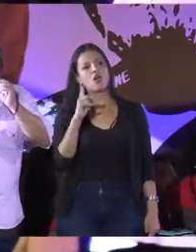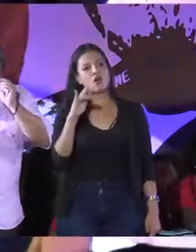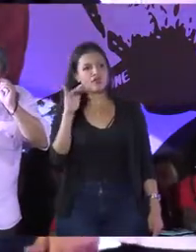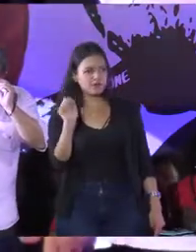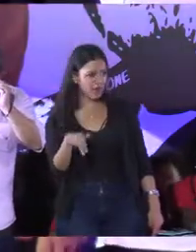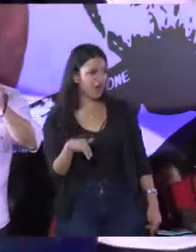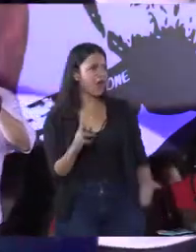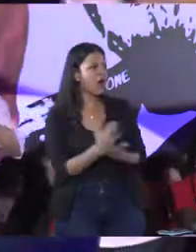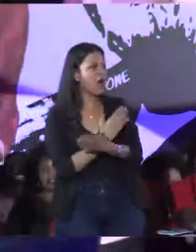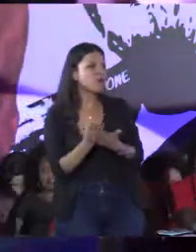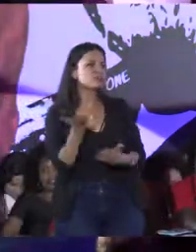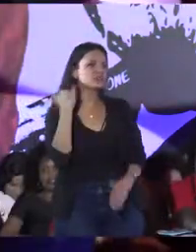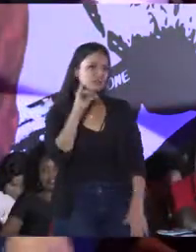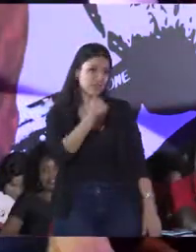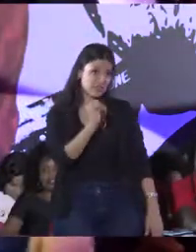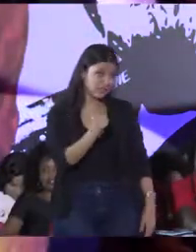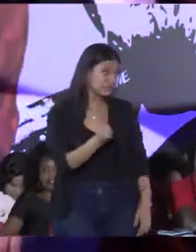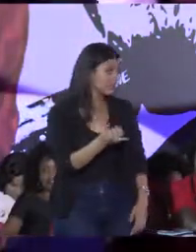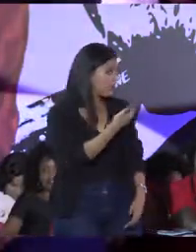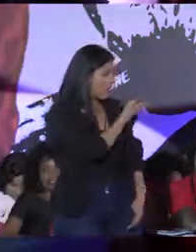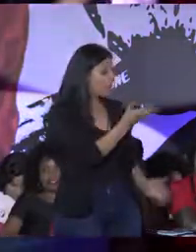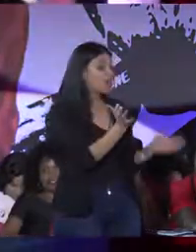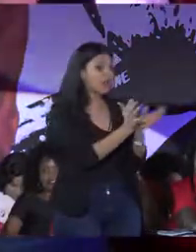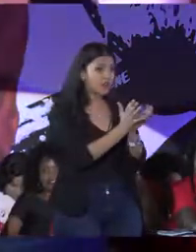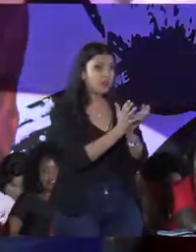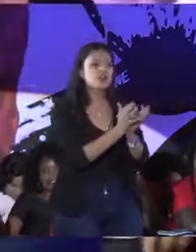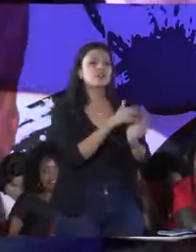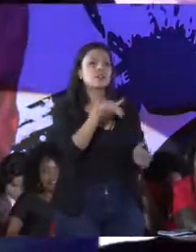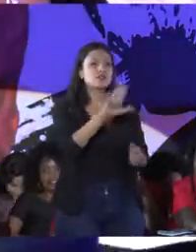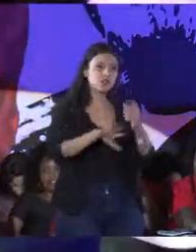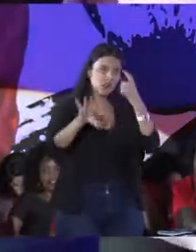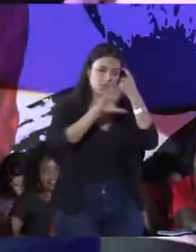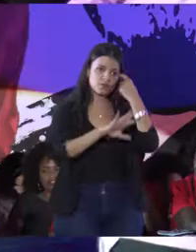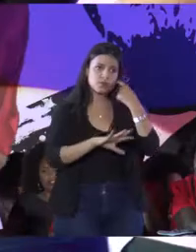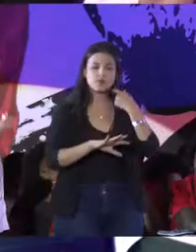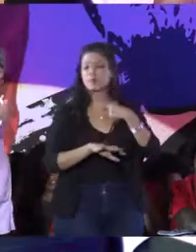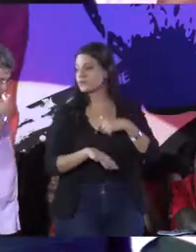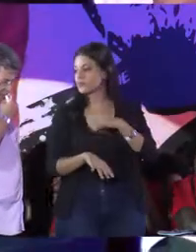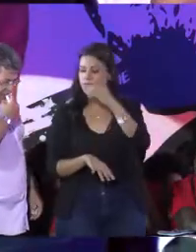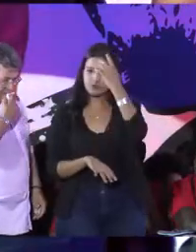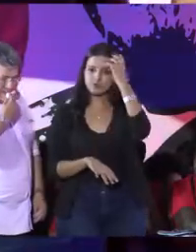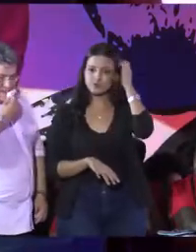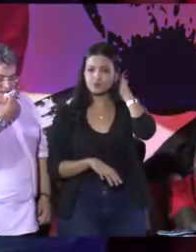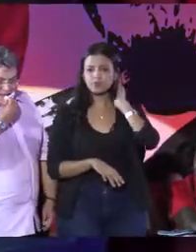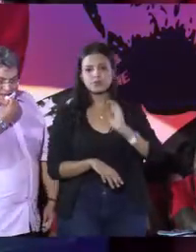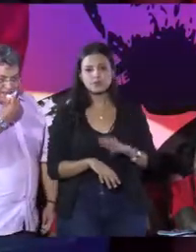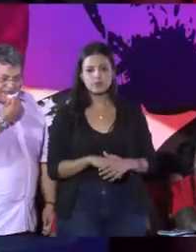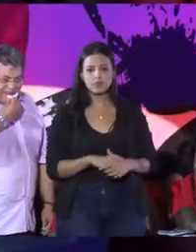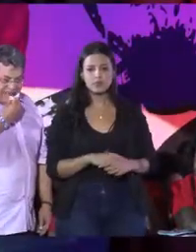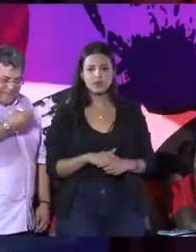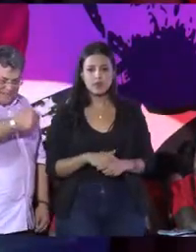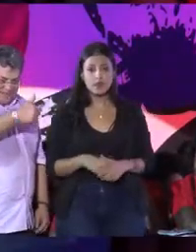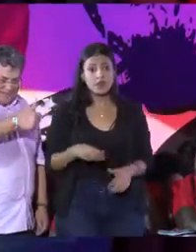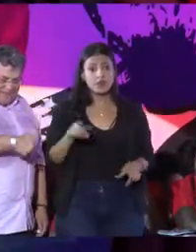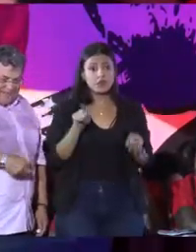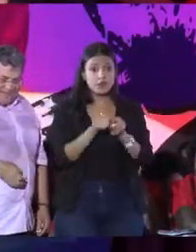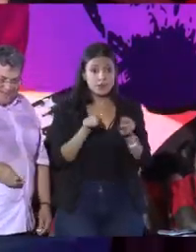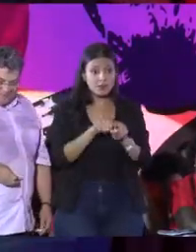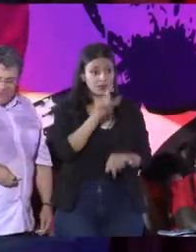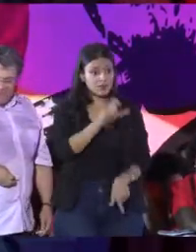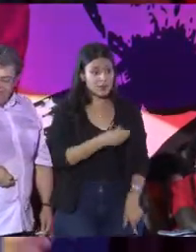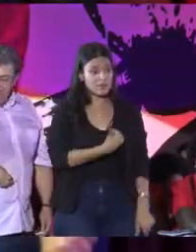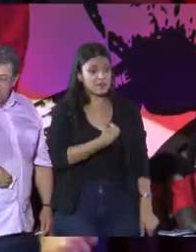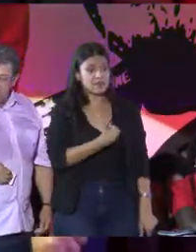registrado algumas presenças anteriormente e agora registrei o resto da nossa executiva. A gente queria também registrar a presença do